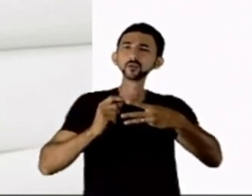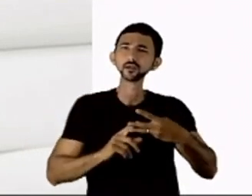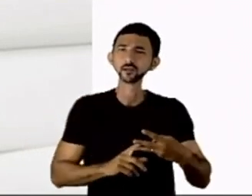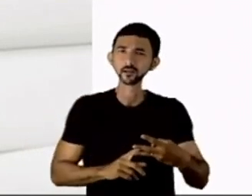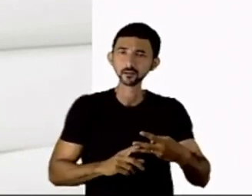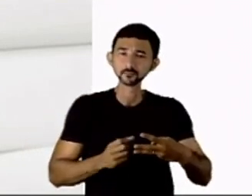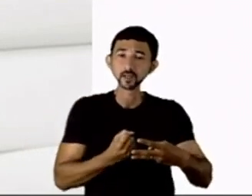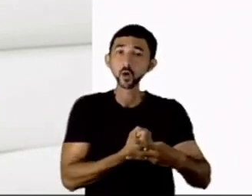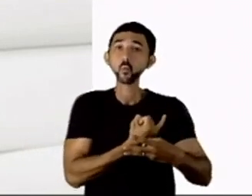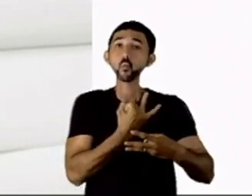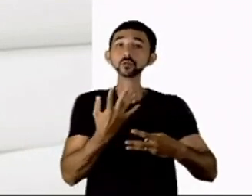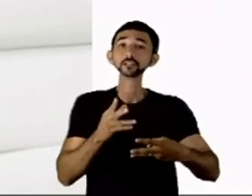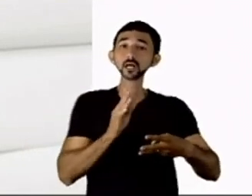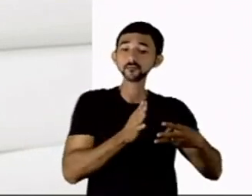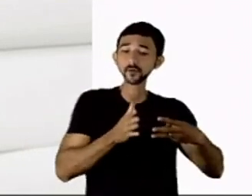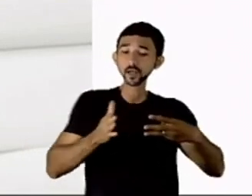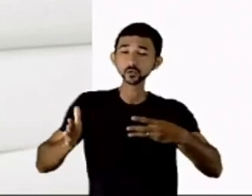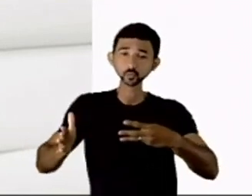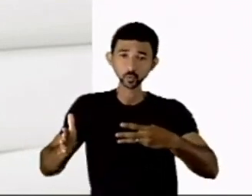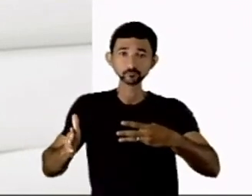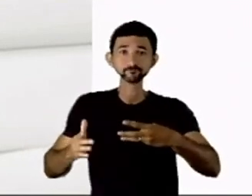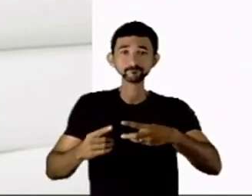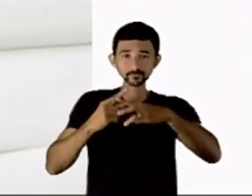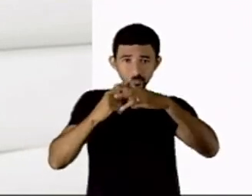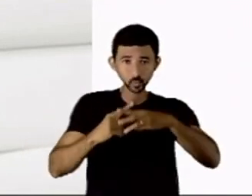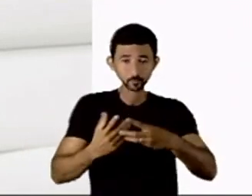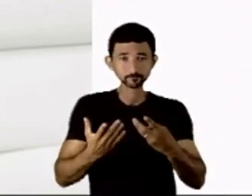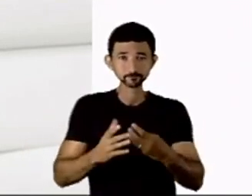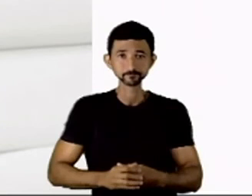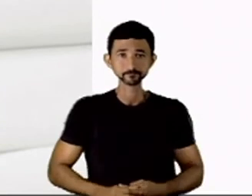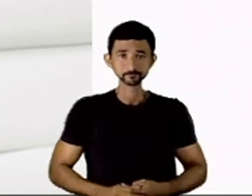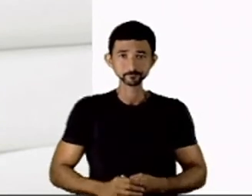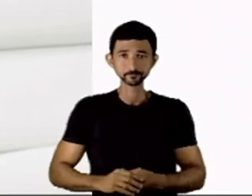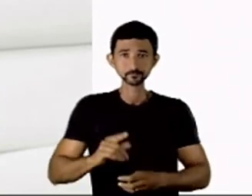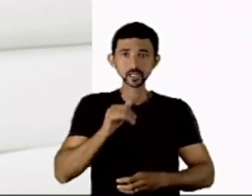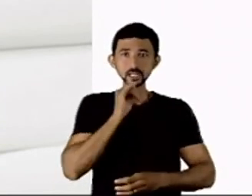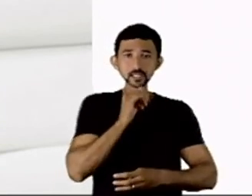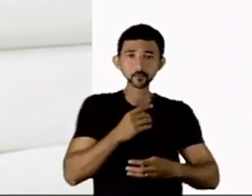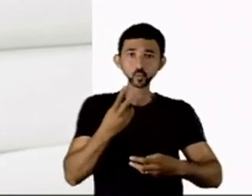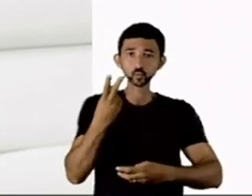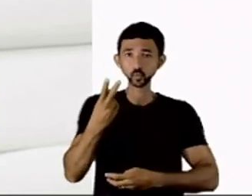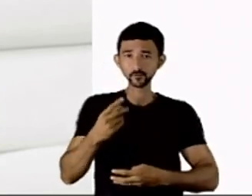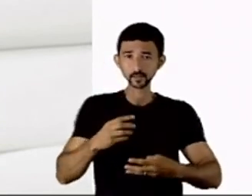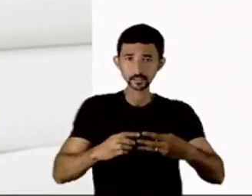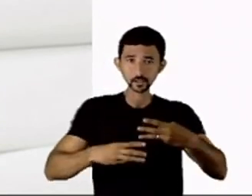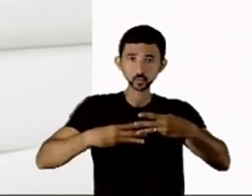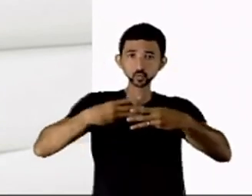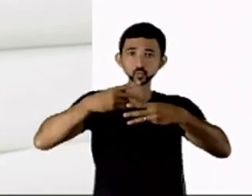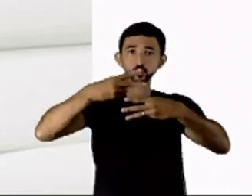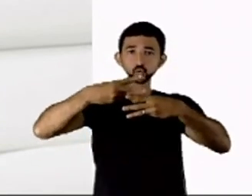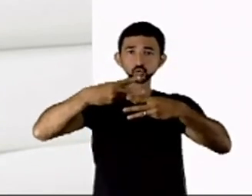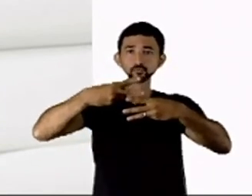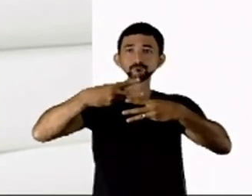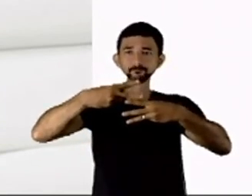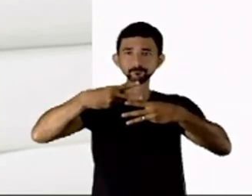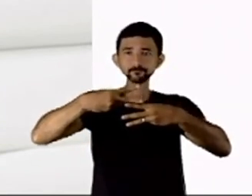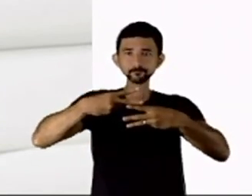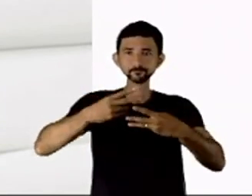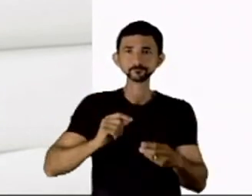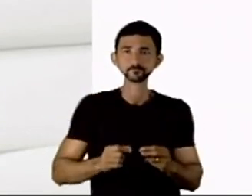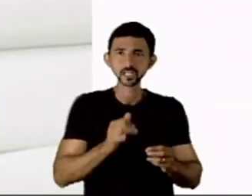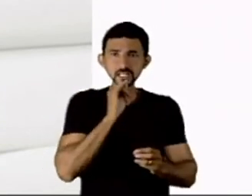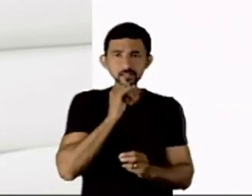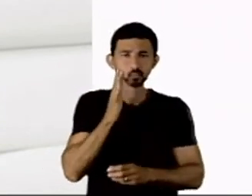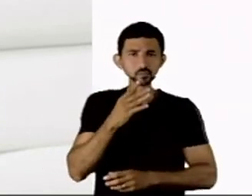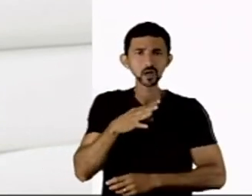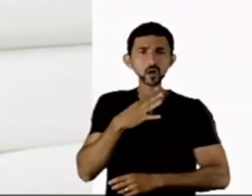a quantidade de vezes que o fator se expõe. Ou seja, ele se expõe 2 vezes. Ah, então se você já